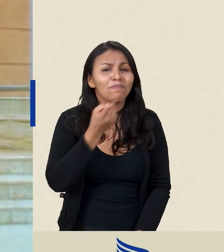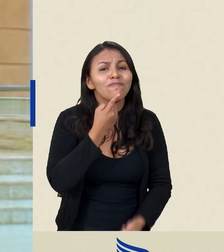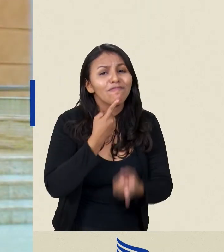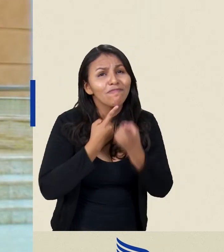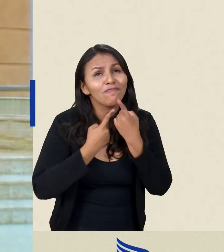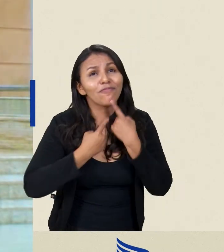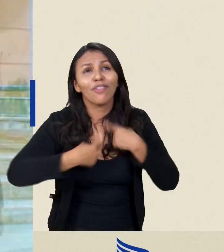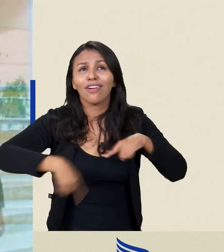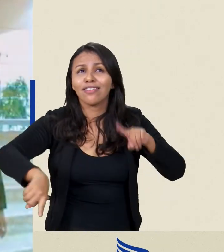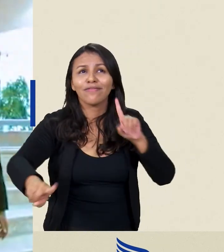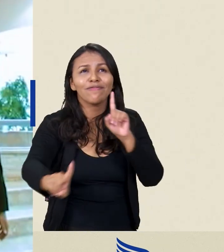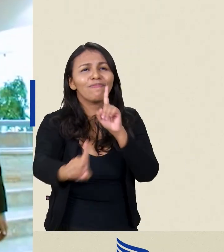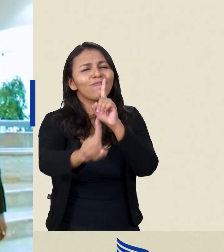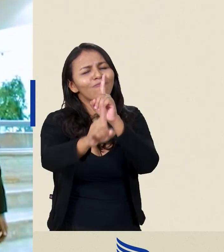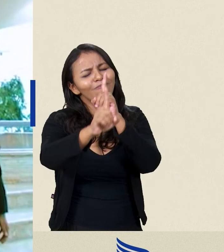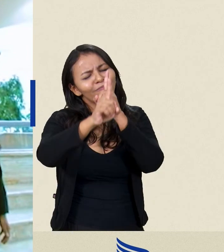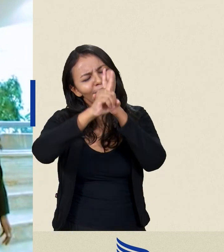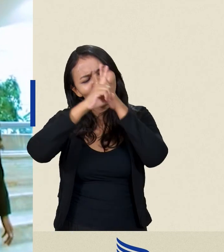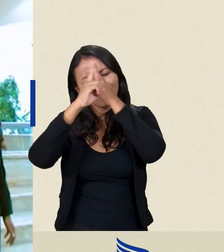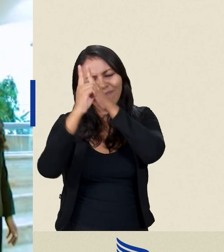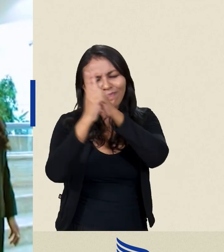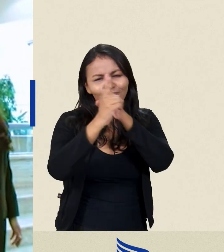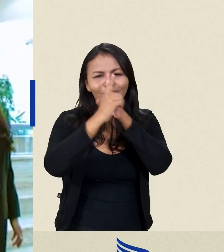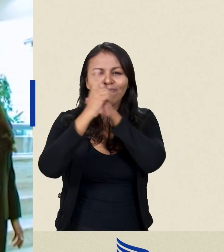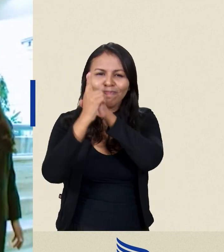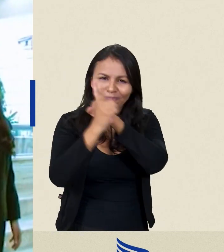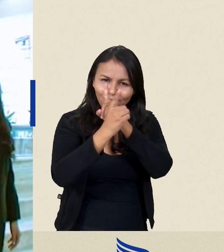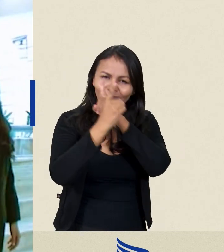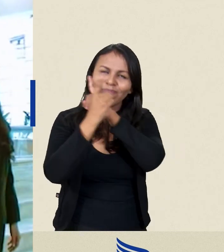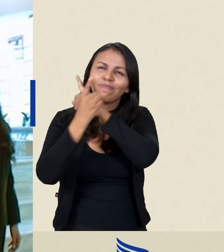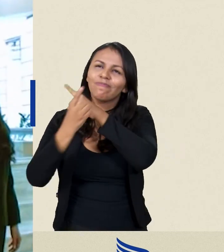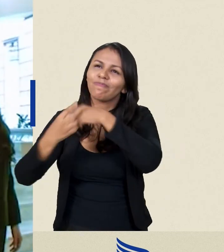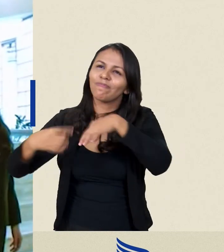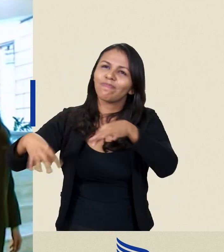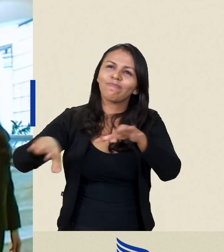quero lá rever